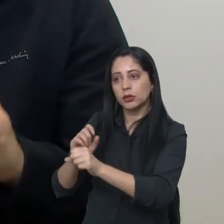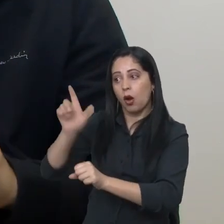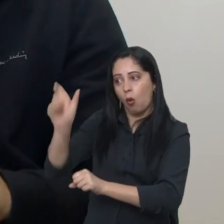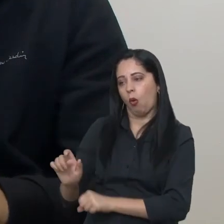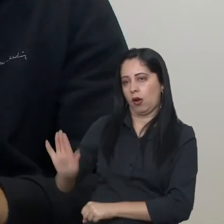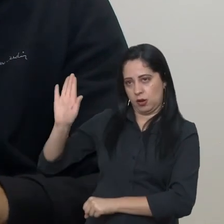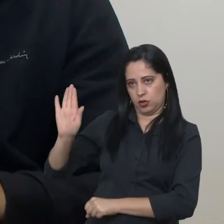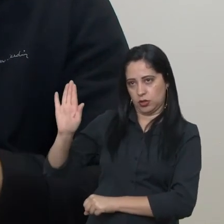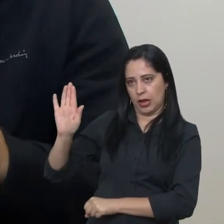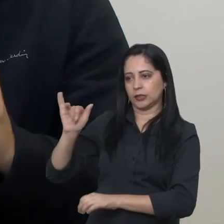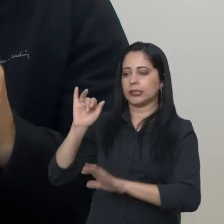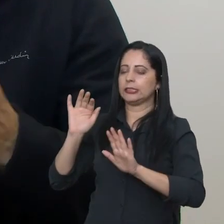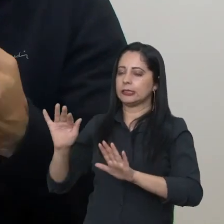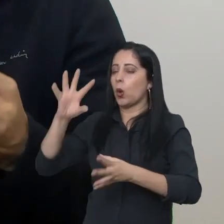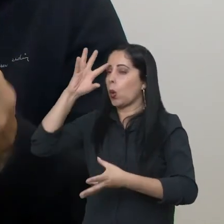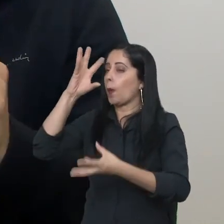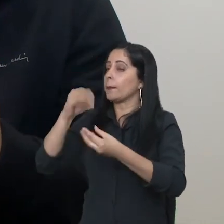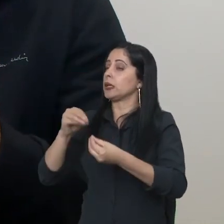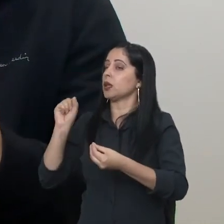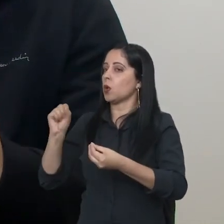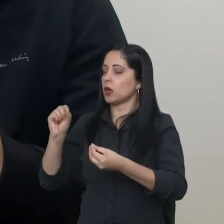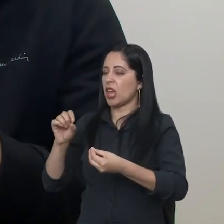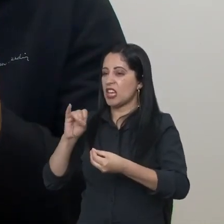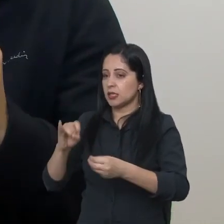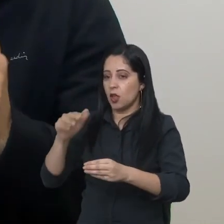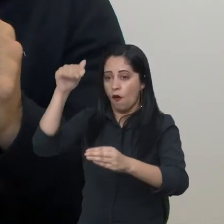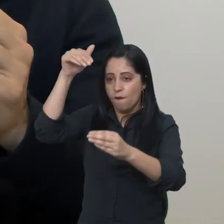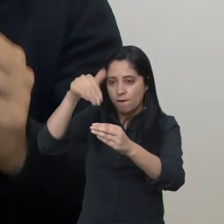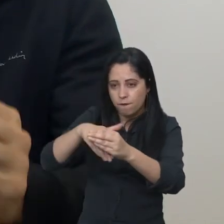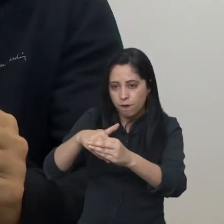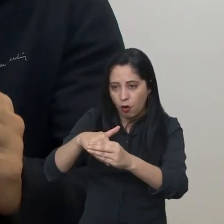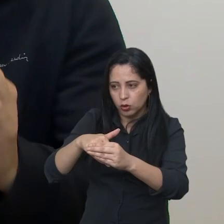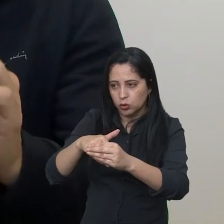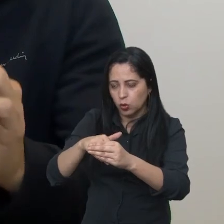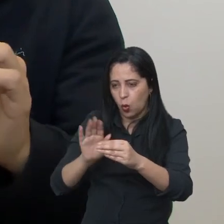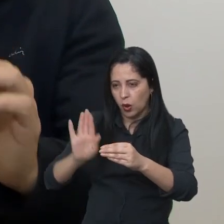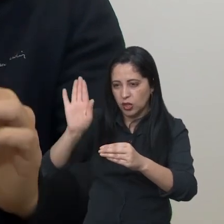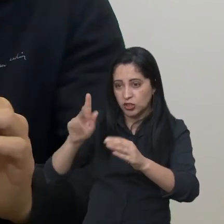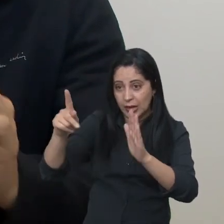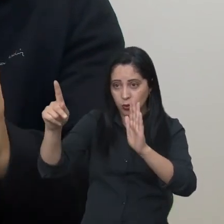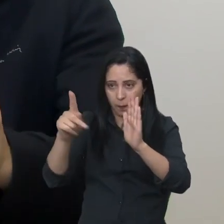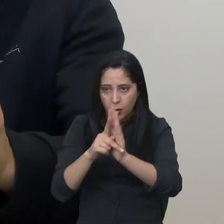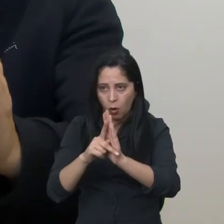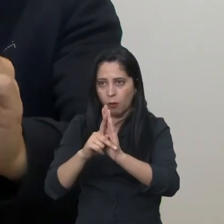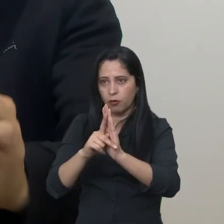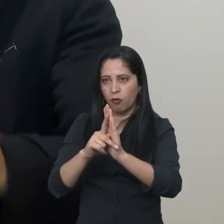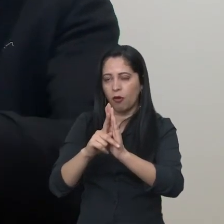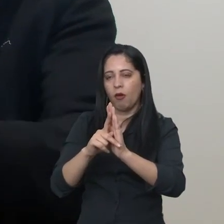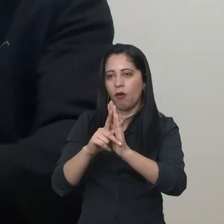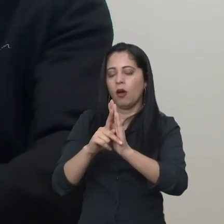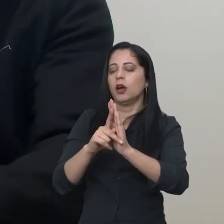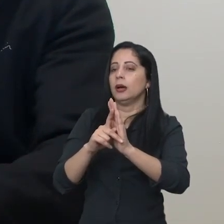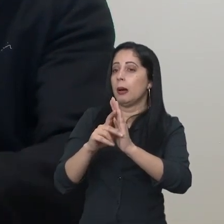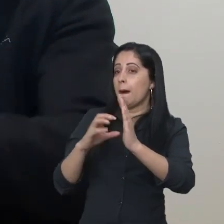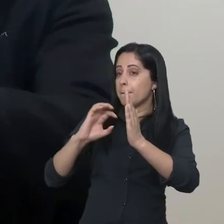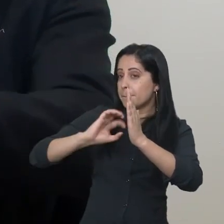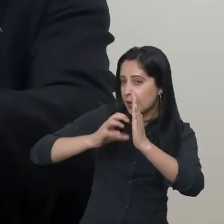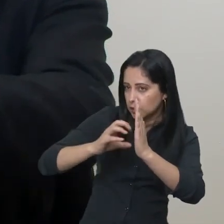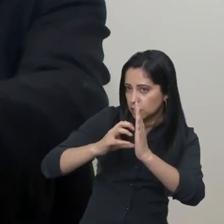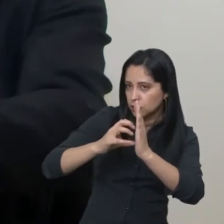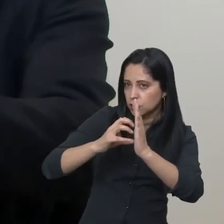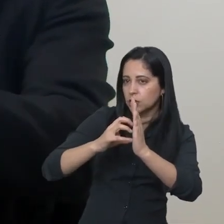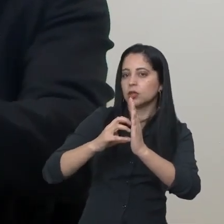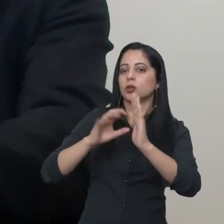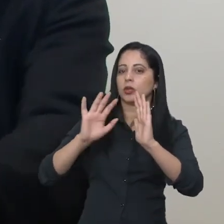do candidato. Então o jovem tem que entender que ao votar num candidato a deputado estadual ou federal de